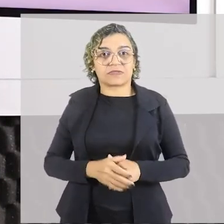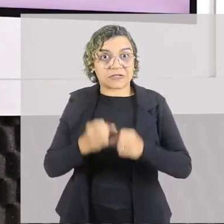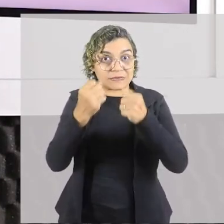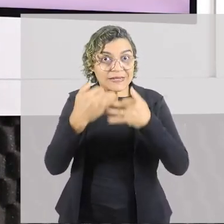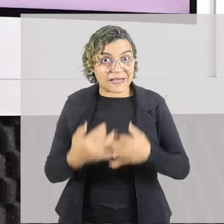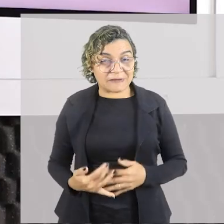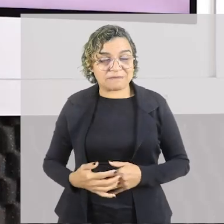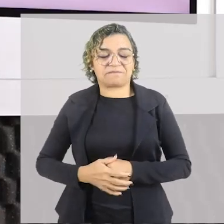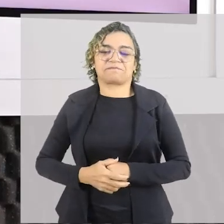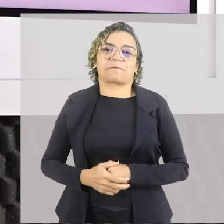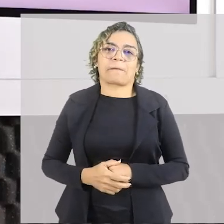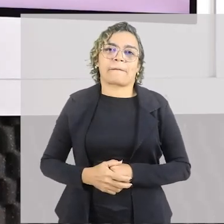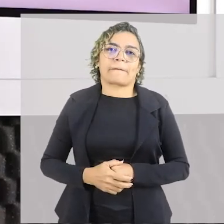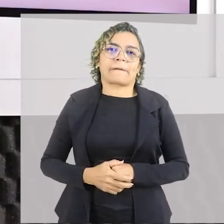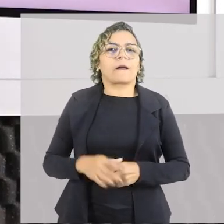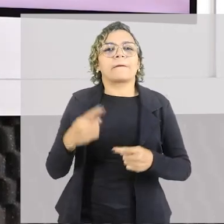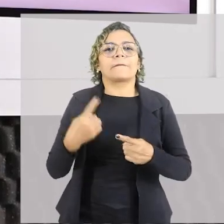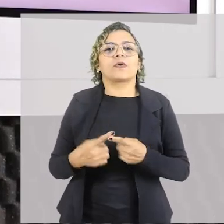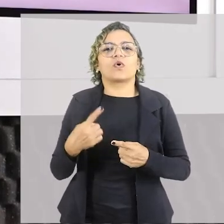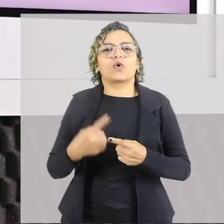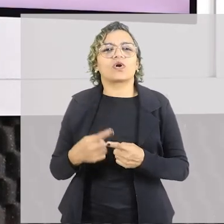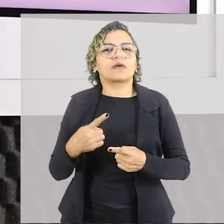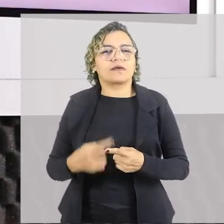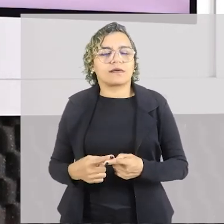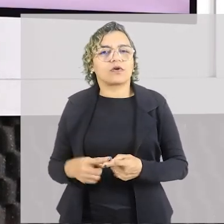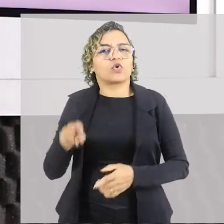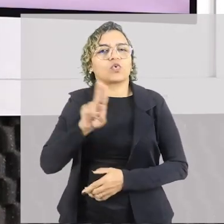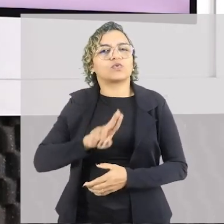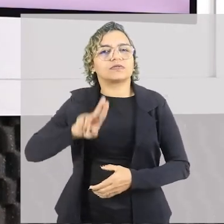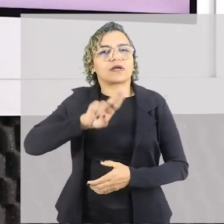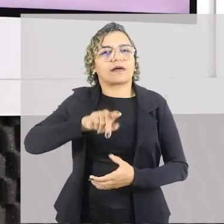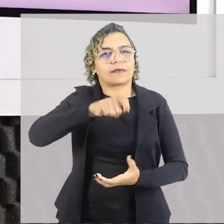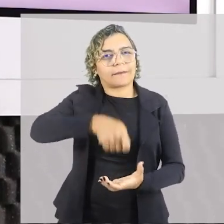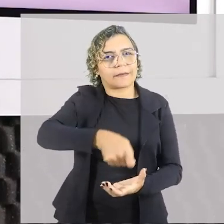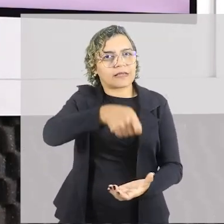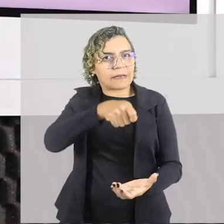coisa pra você. Por que cozinhar um alimento dentro de uma panela de pressão?